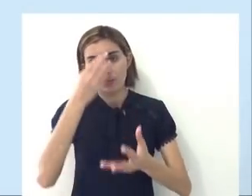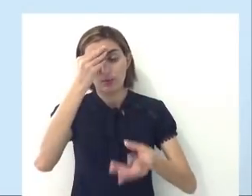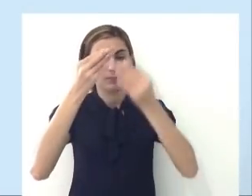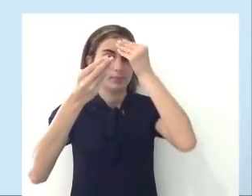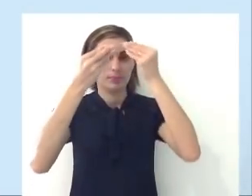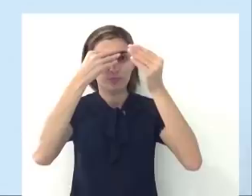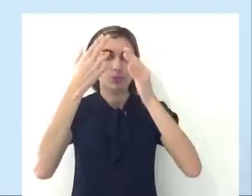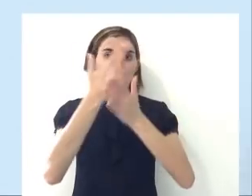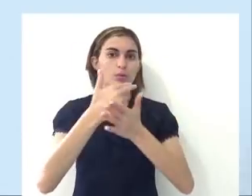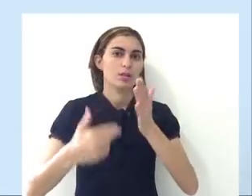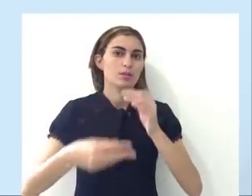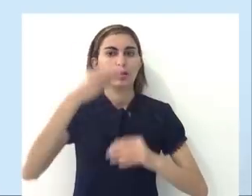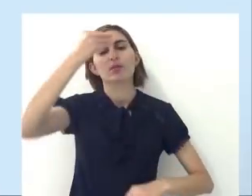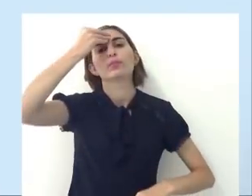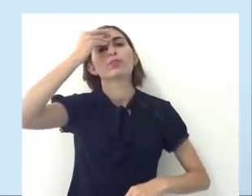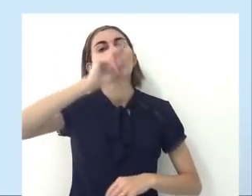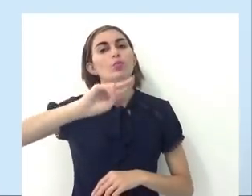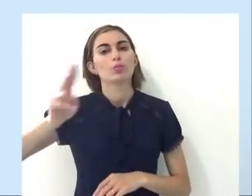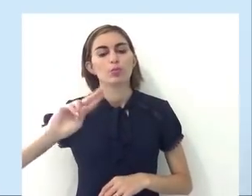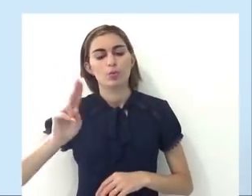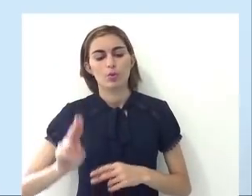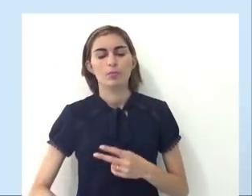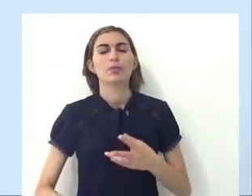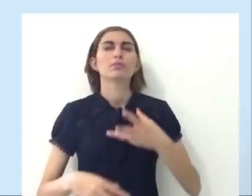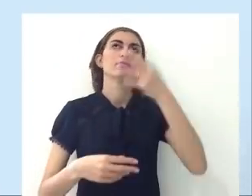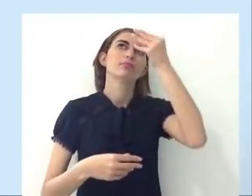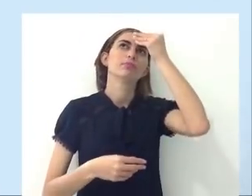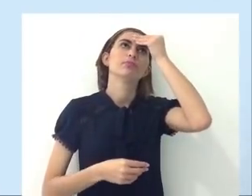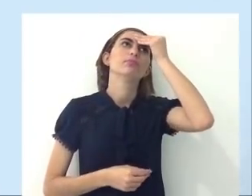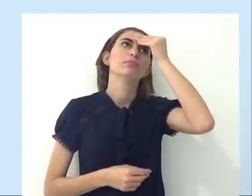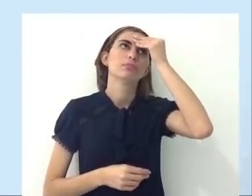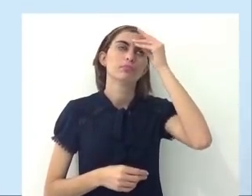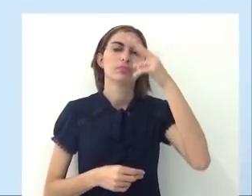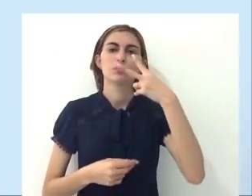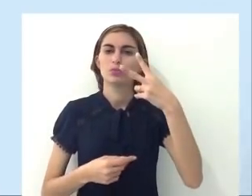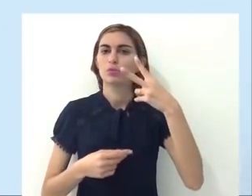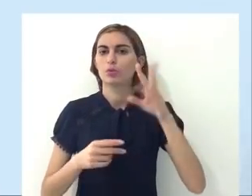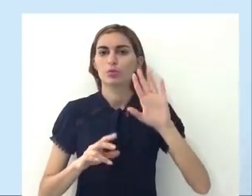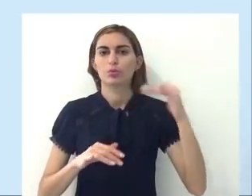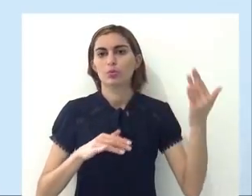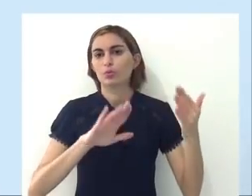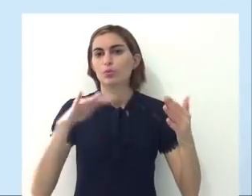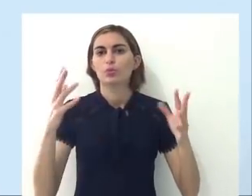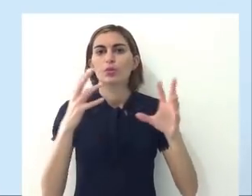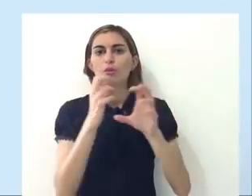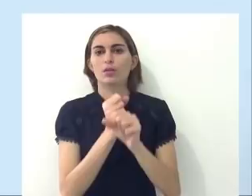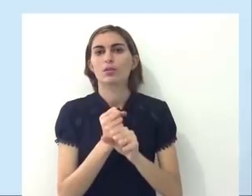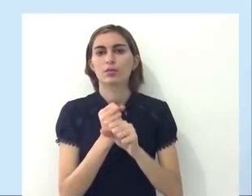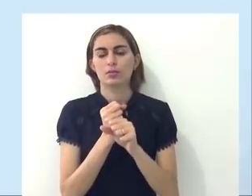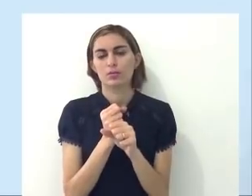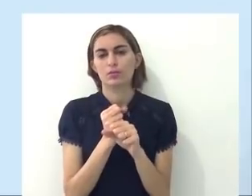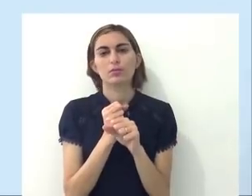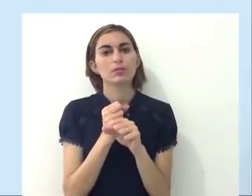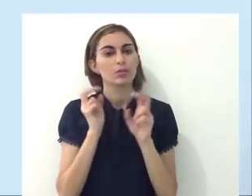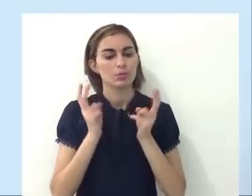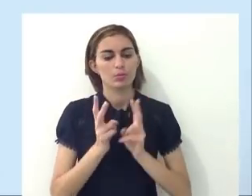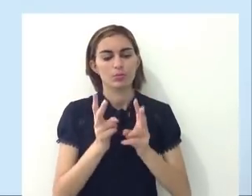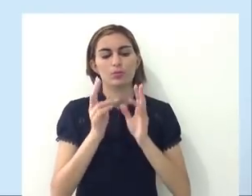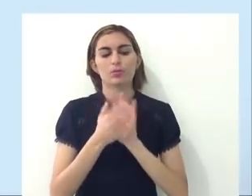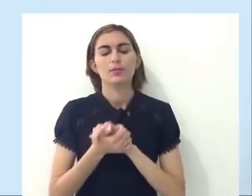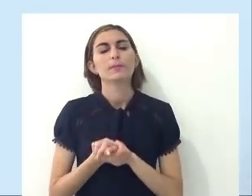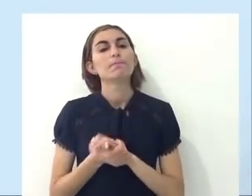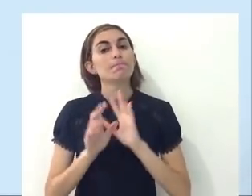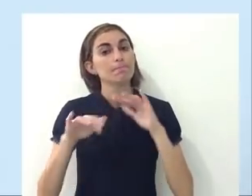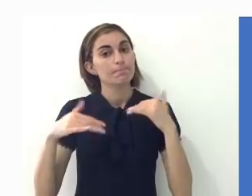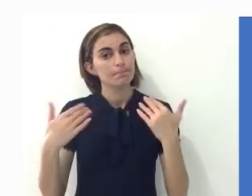sempre manter memorizado a figura com o nome dela. Trapézio isósceles, os dois lados não paralelos possuem a mesma